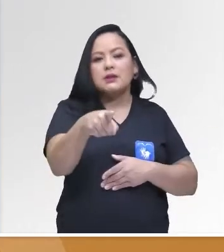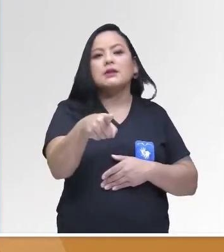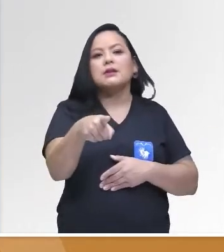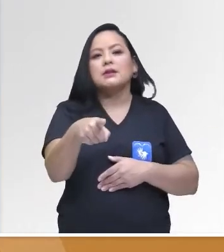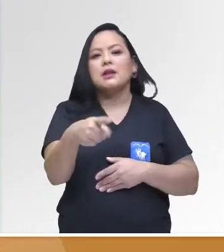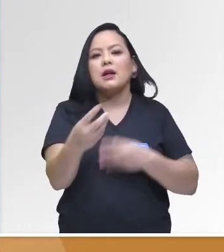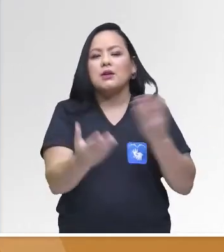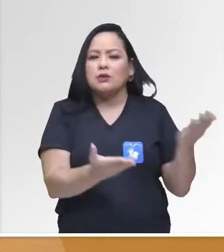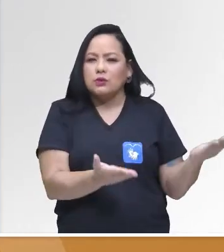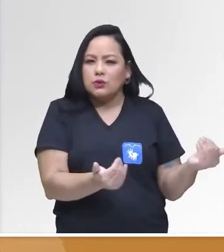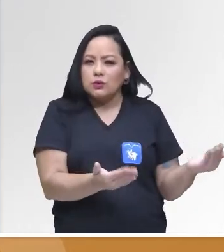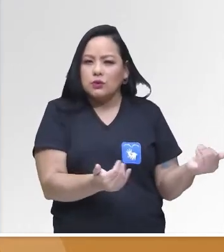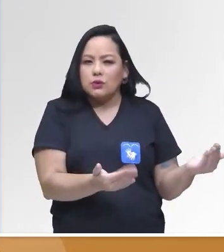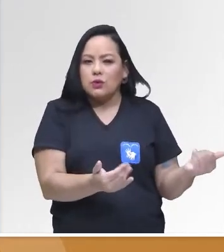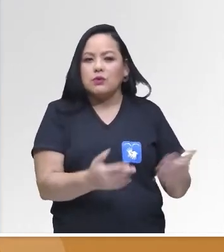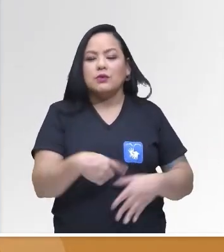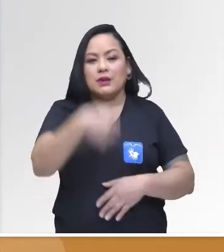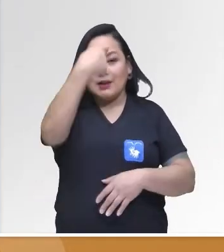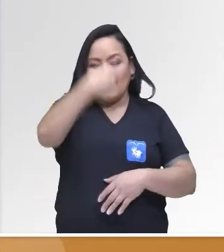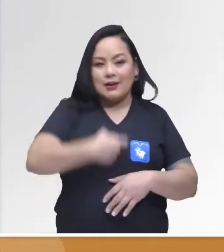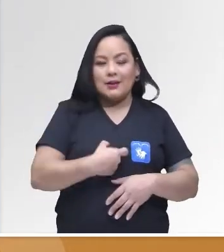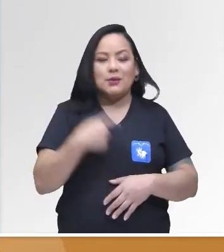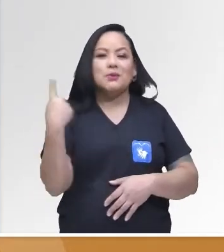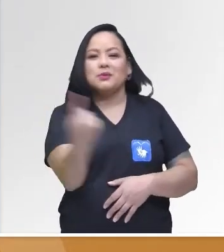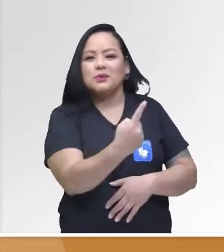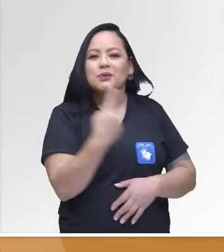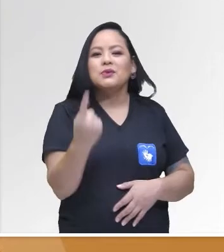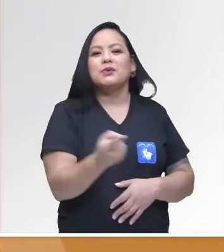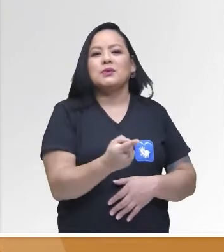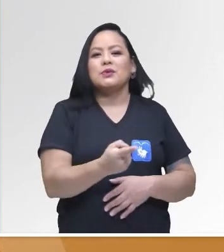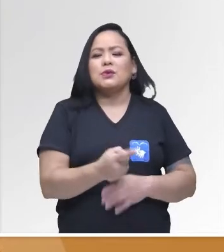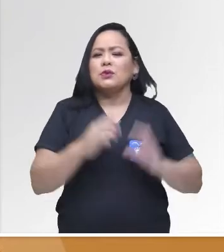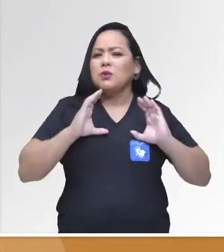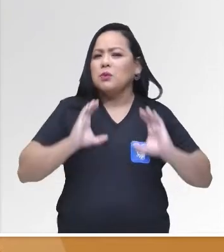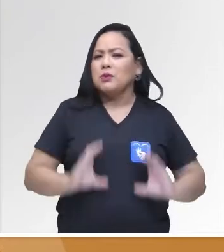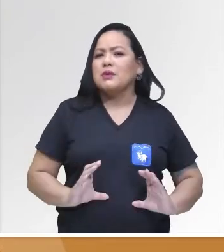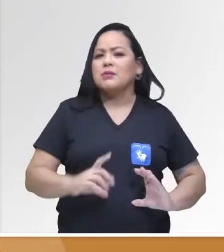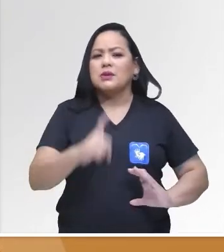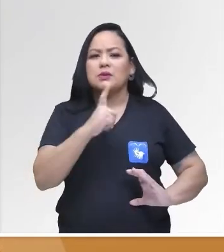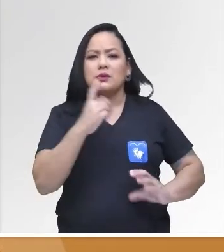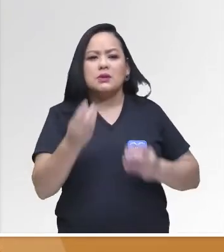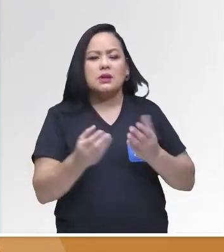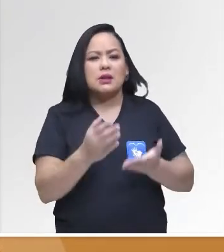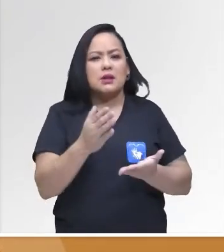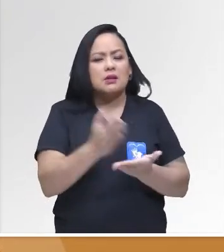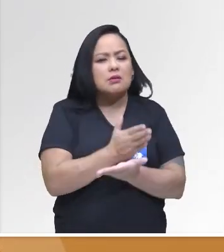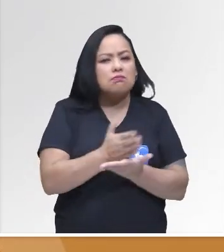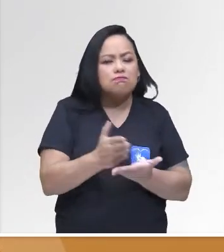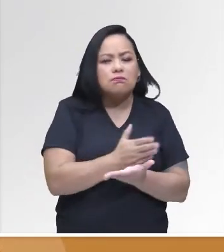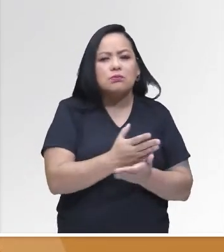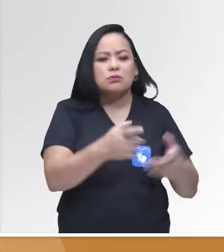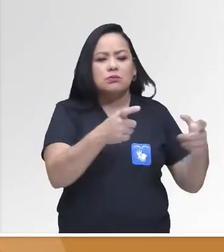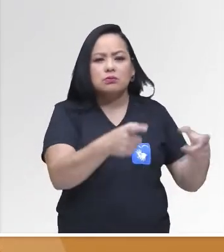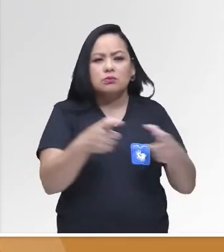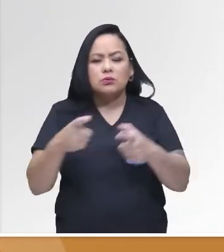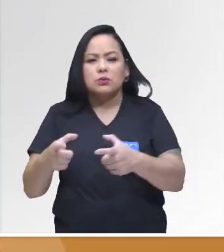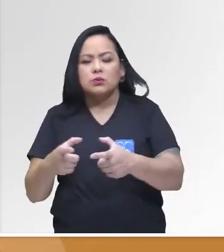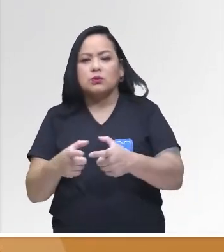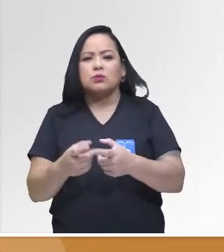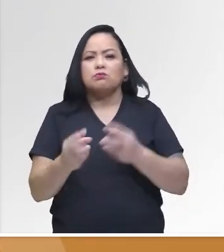como jovem, nós nos comportamos em alguns aspectos de